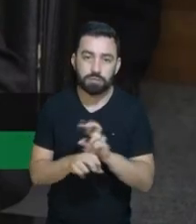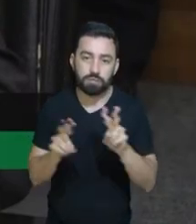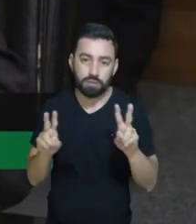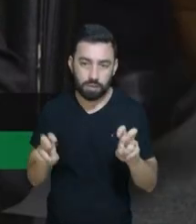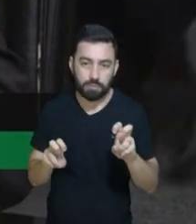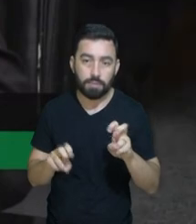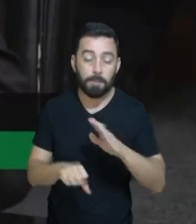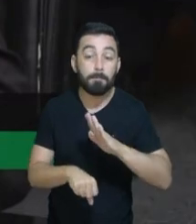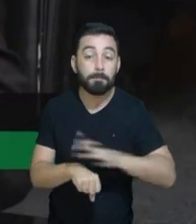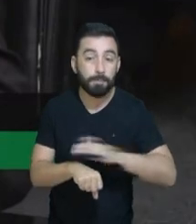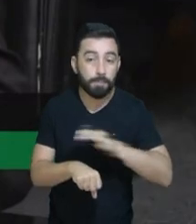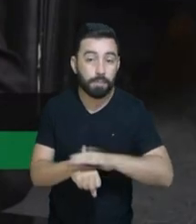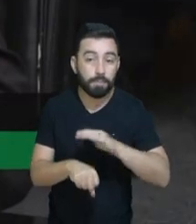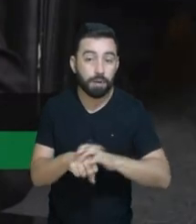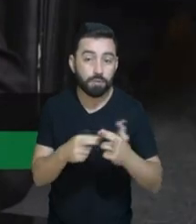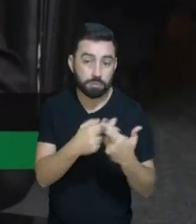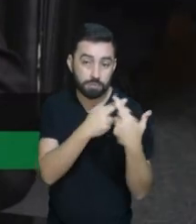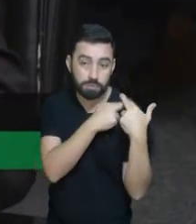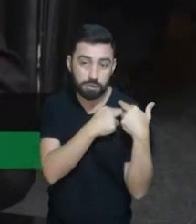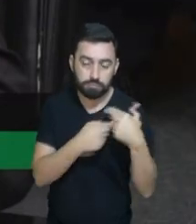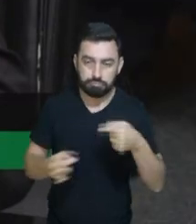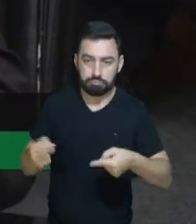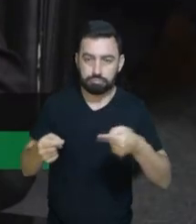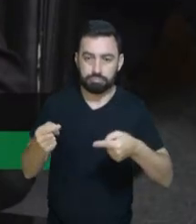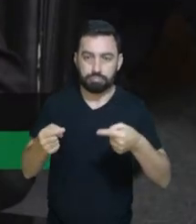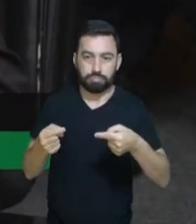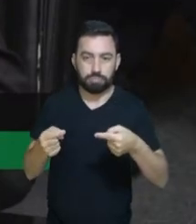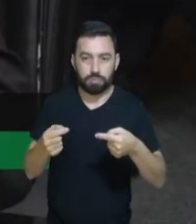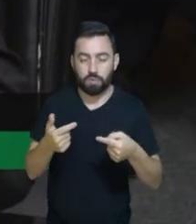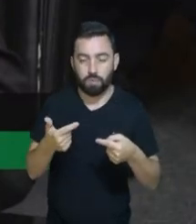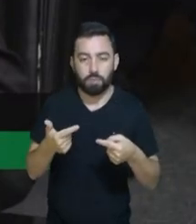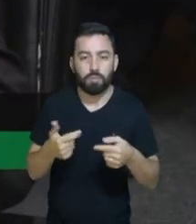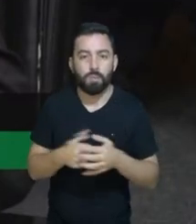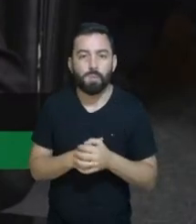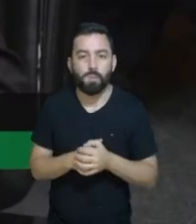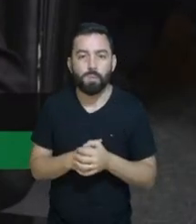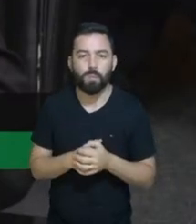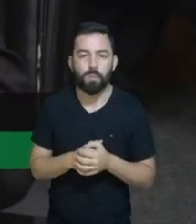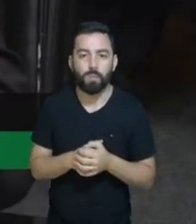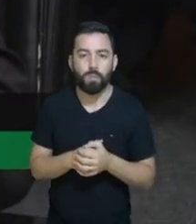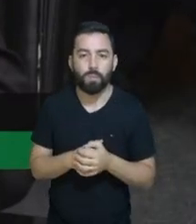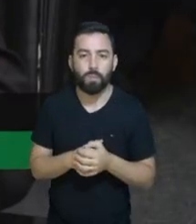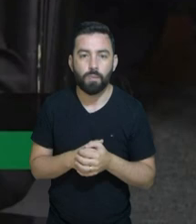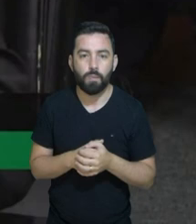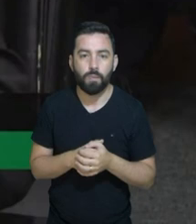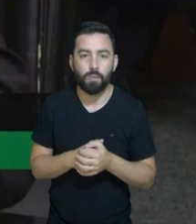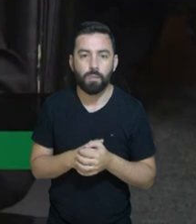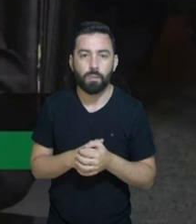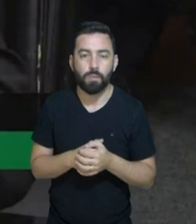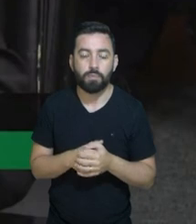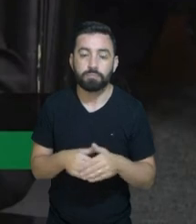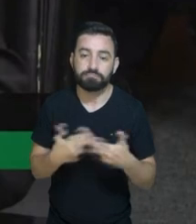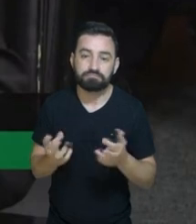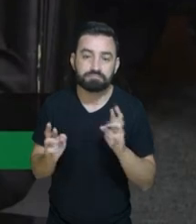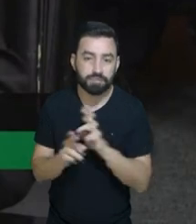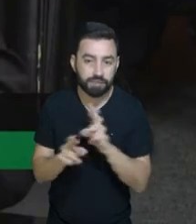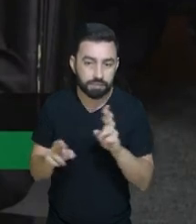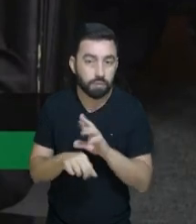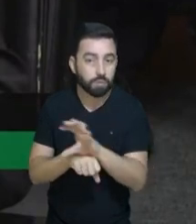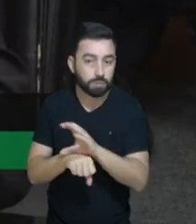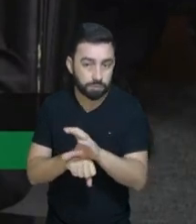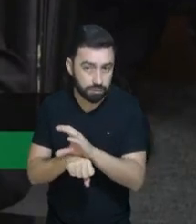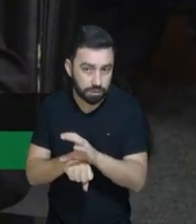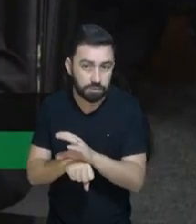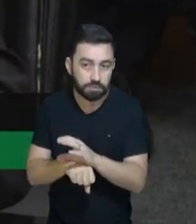competência é concorrente entre os entes federativos em relação à constitucionalidade